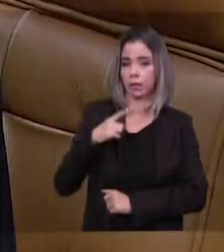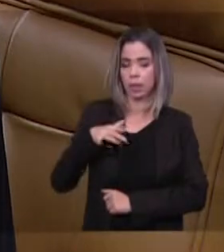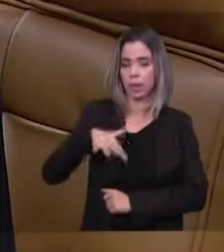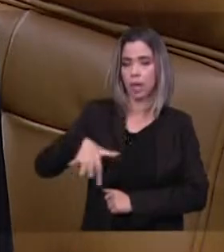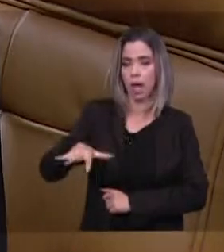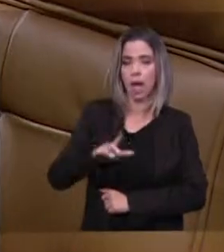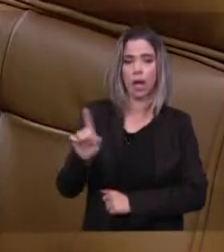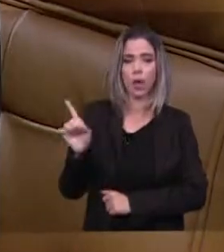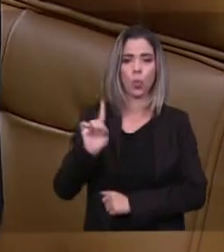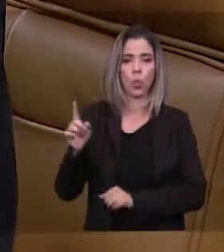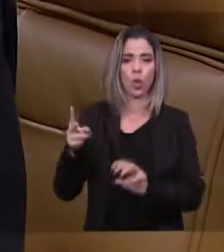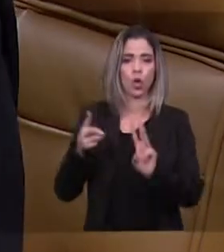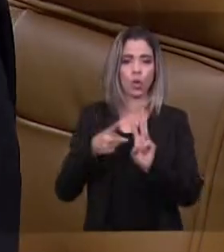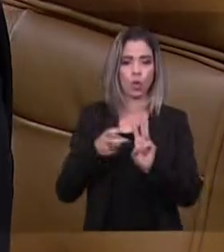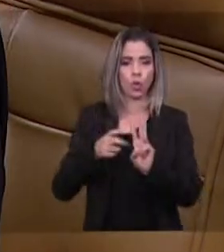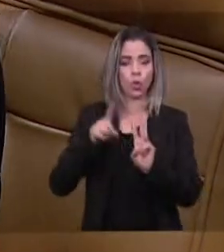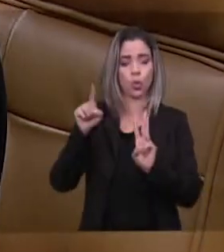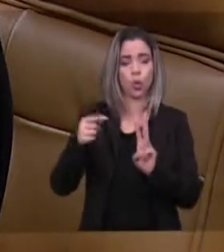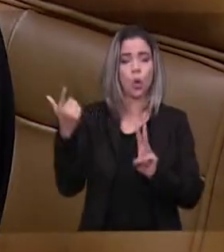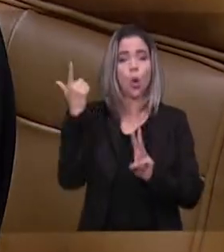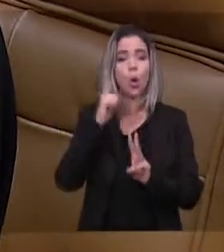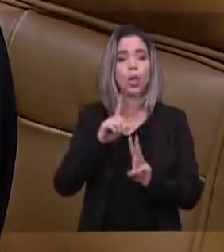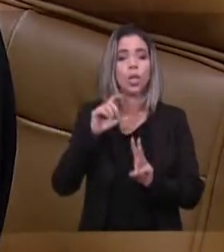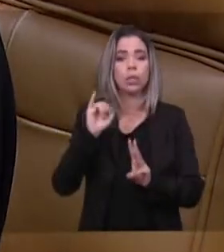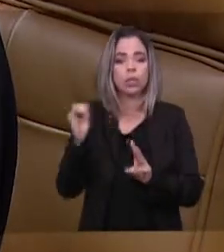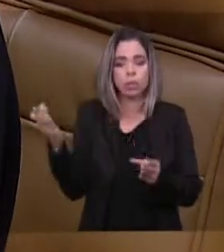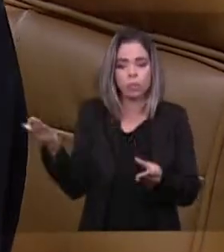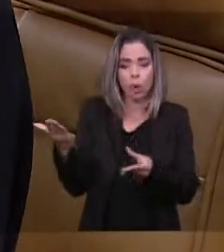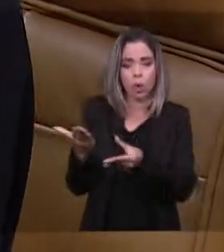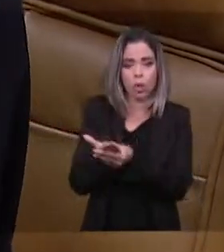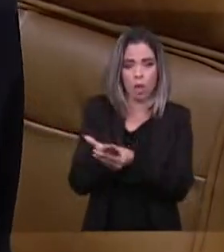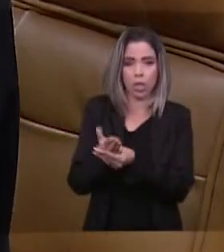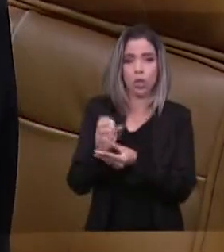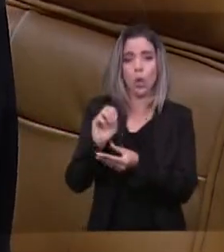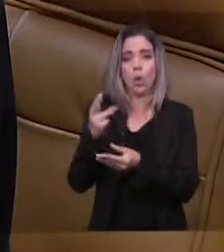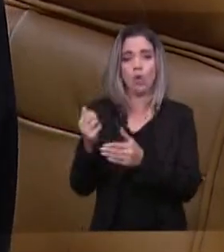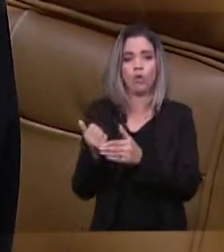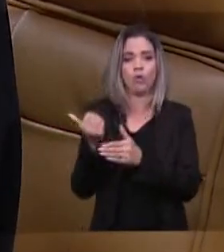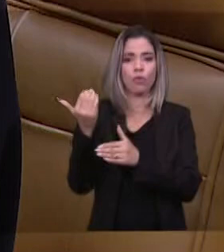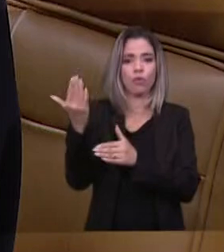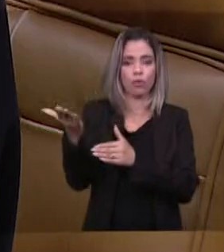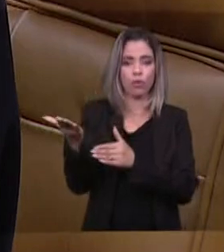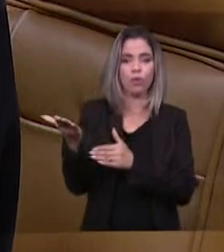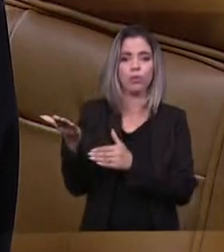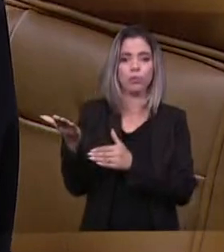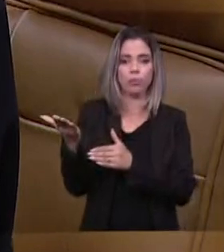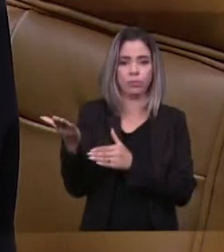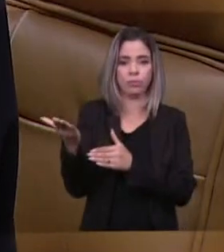1.173.065, FUNAI contra IMA. Por meio de procedimento judicial ou extrajudicial,